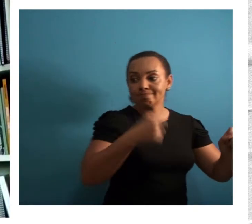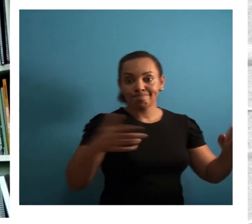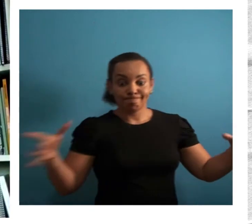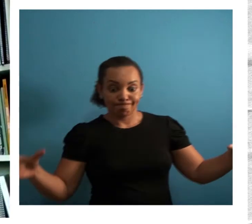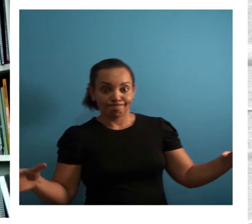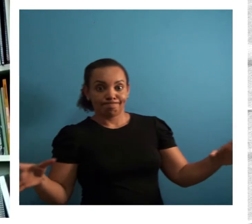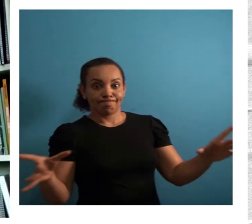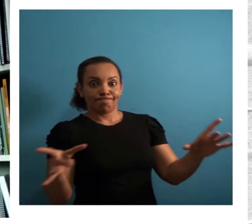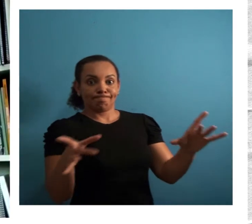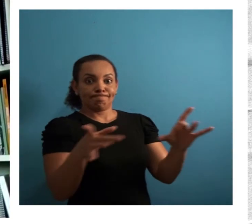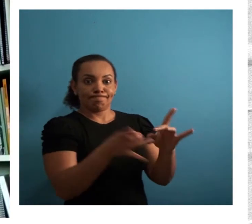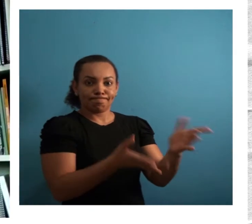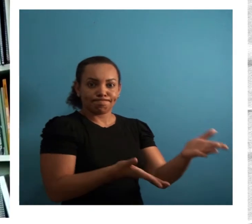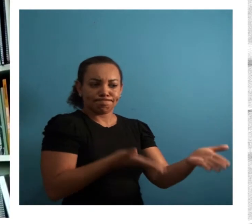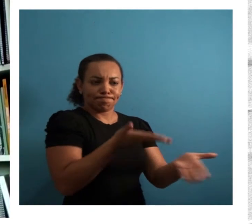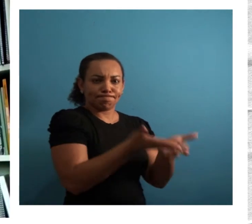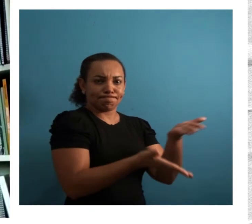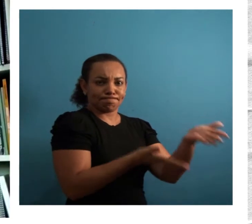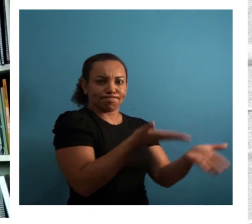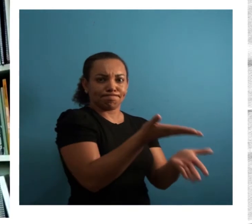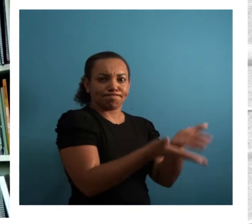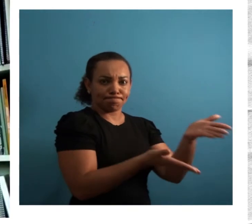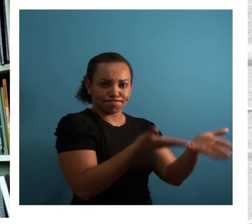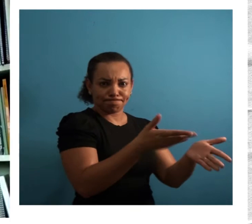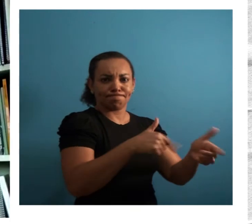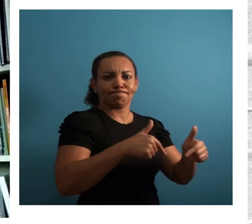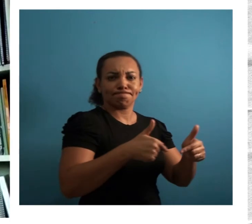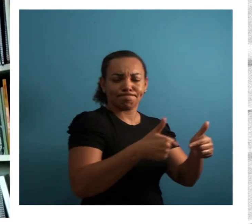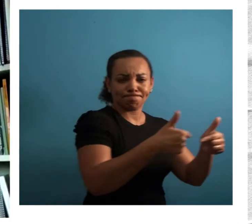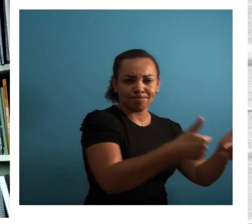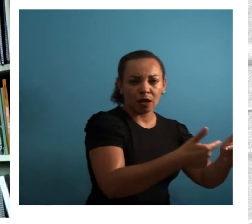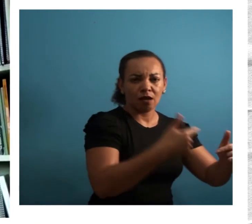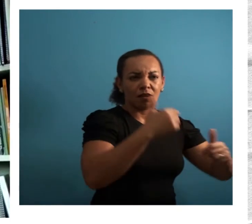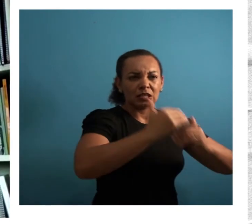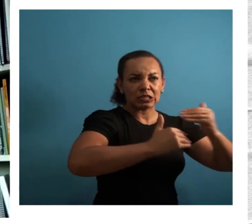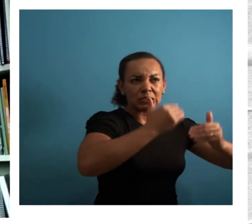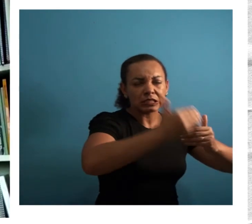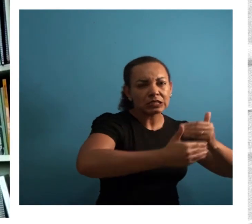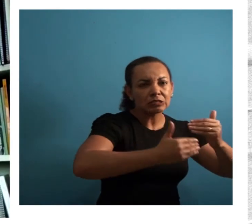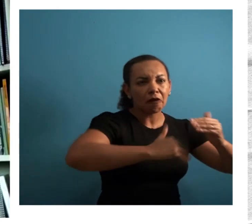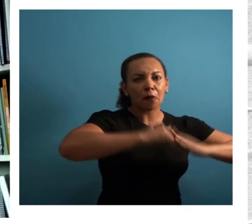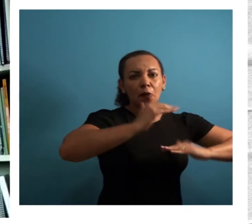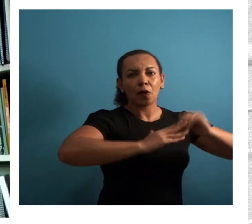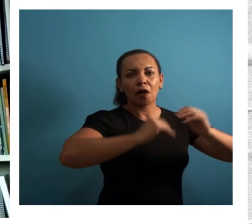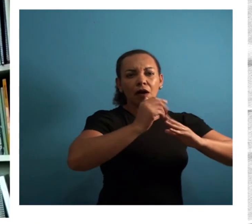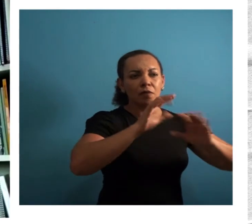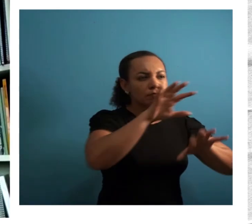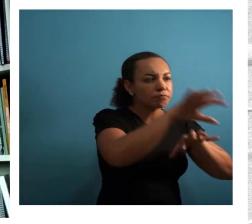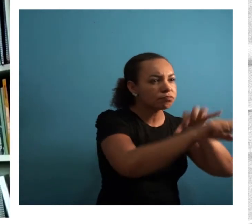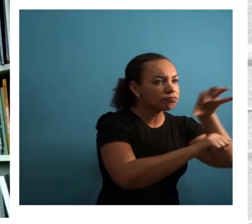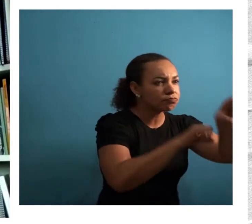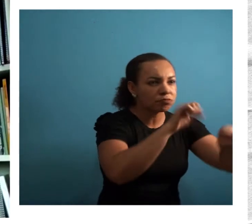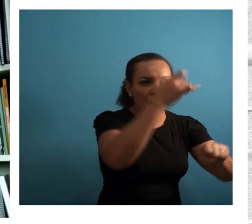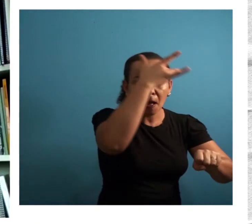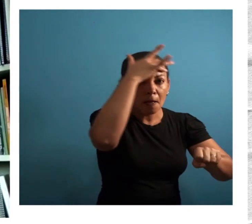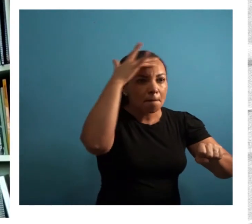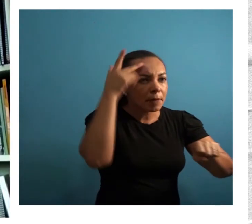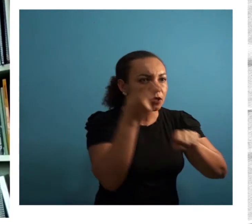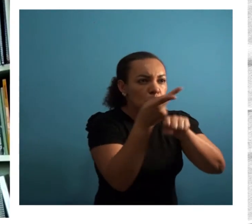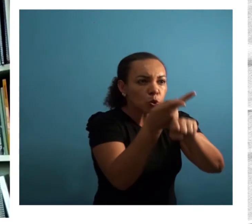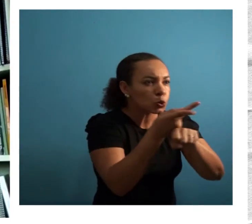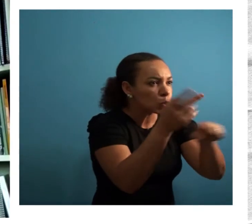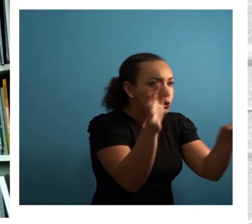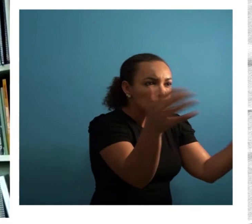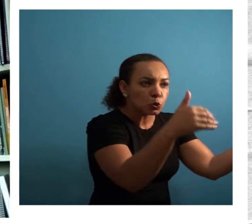permanente seja continuar é ele que desenvolve essa capacidade e atrativa das forças populares para se tomarem